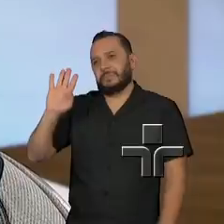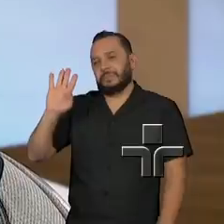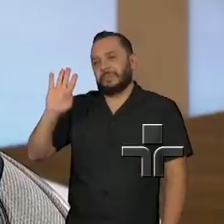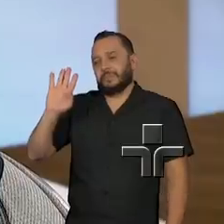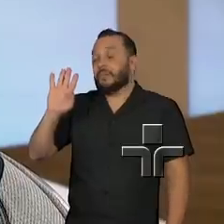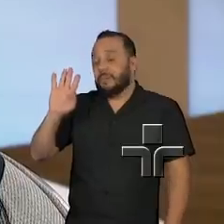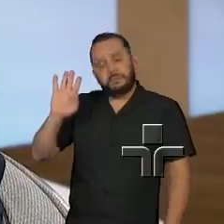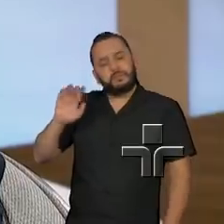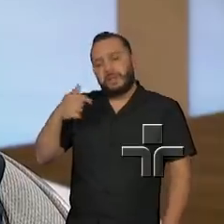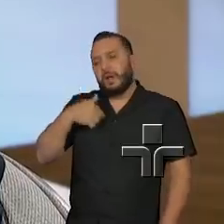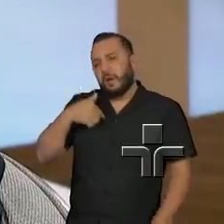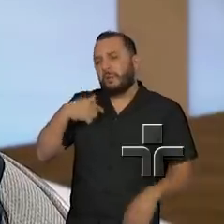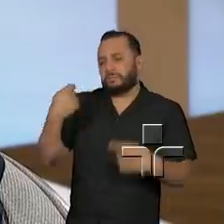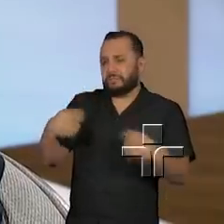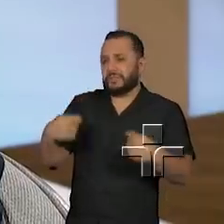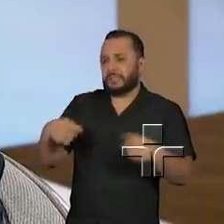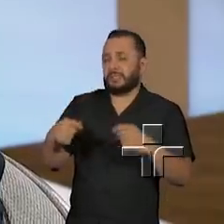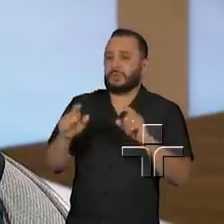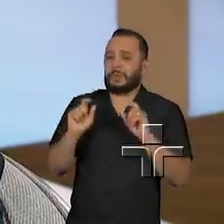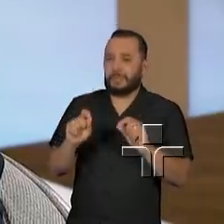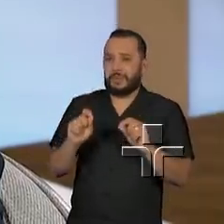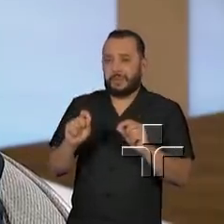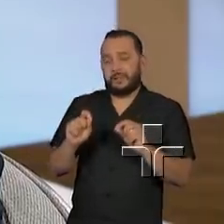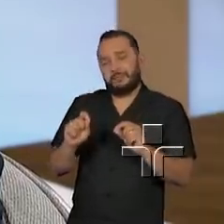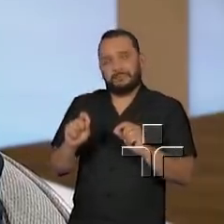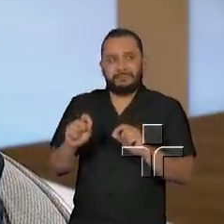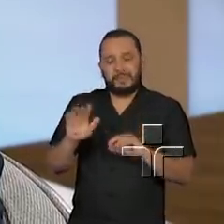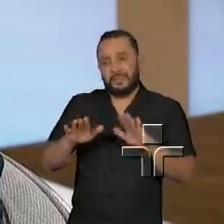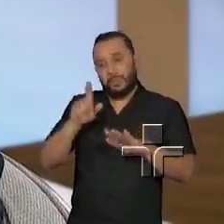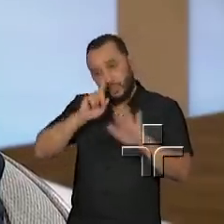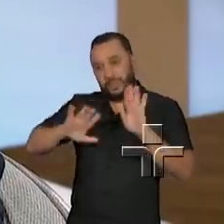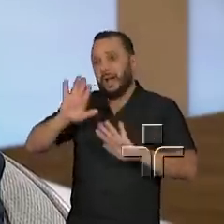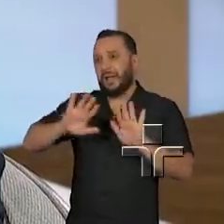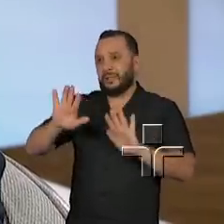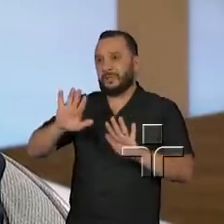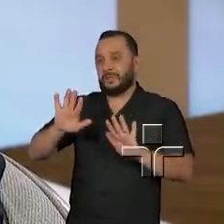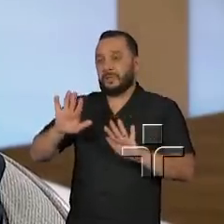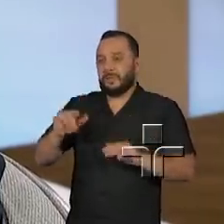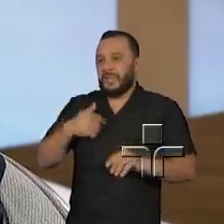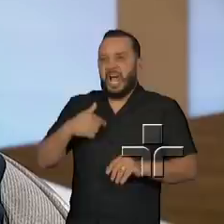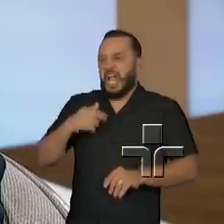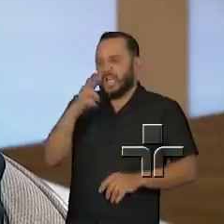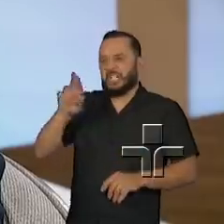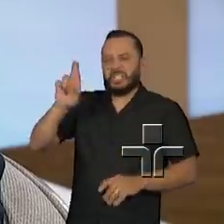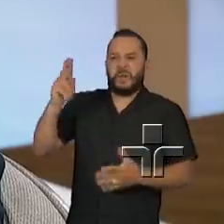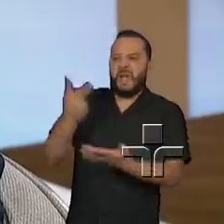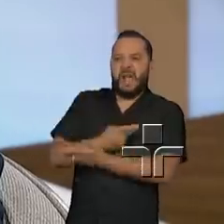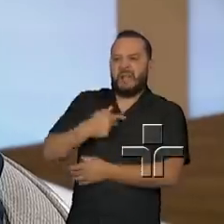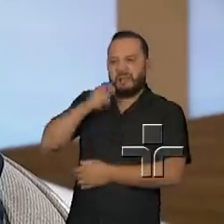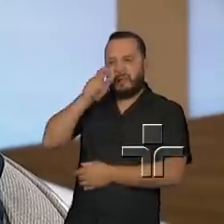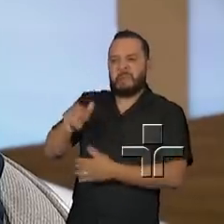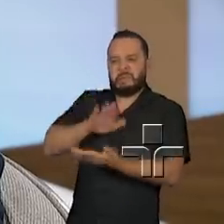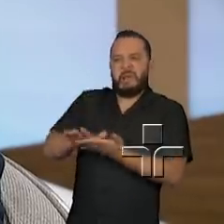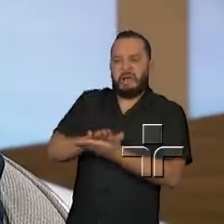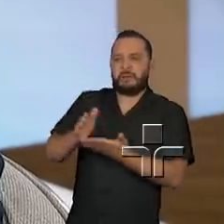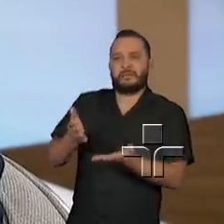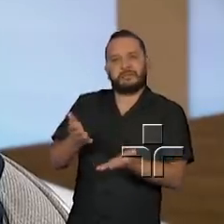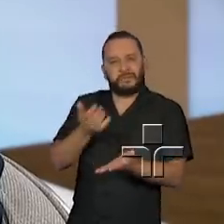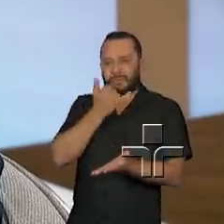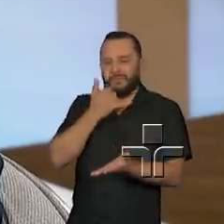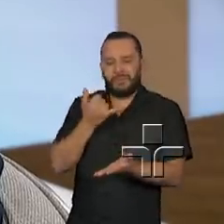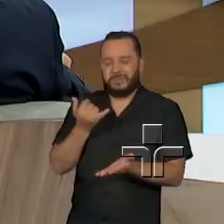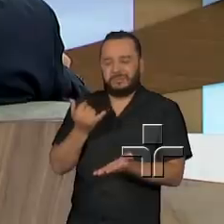com bastante cuidado, né? Negar a religião, dizer que a religião não interessa, me parece um